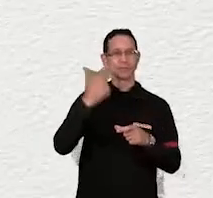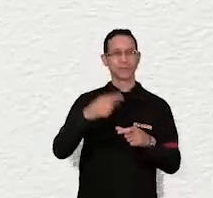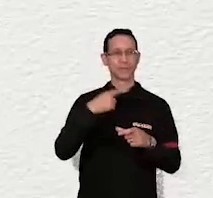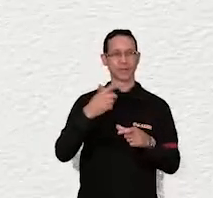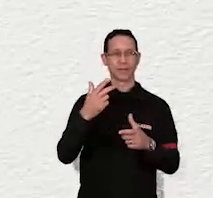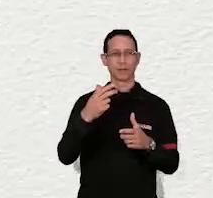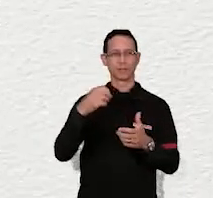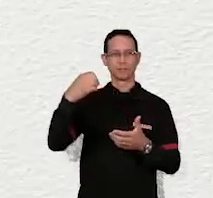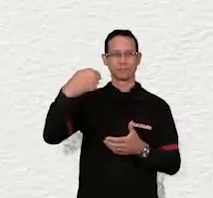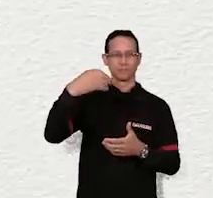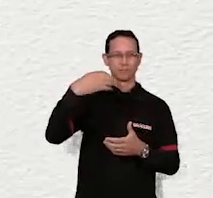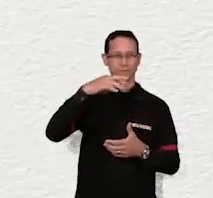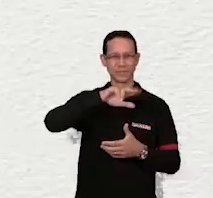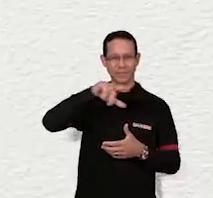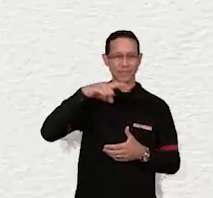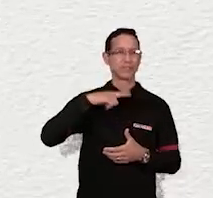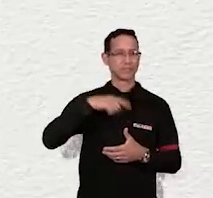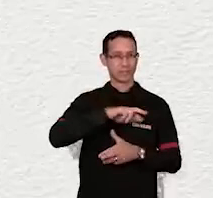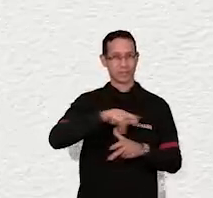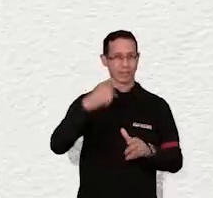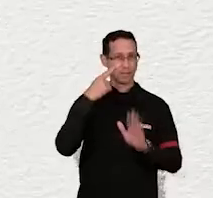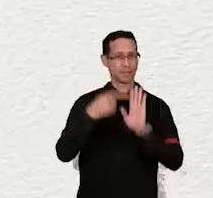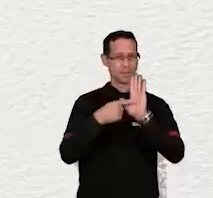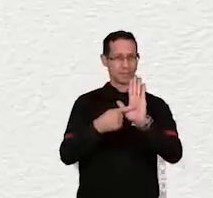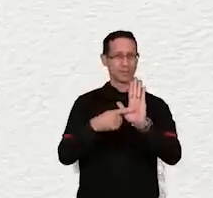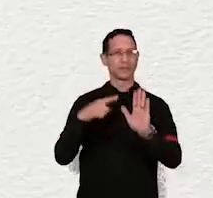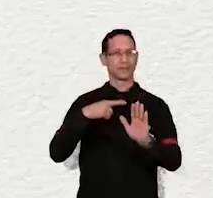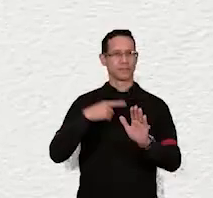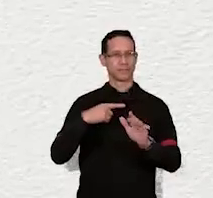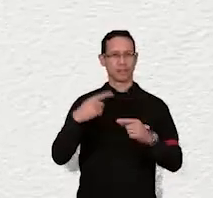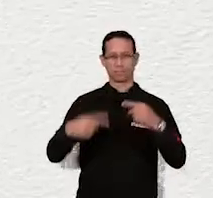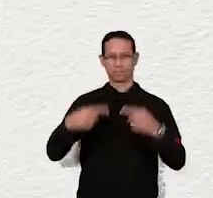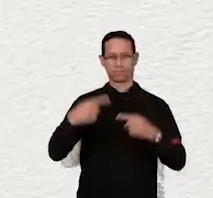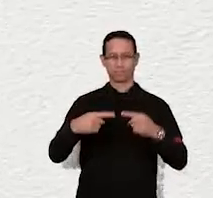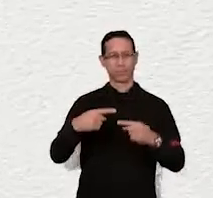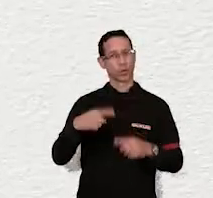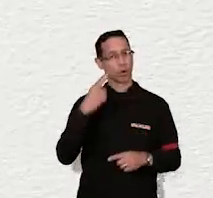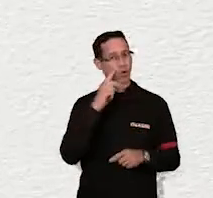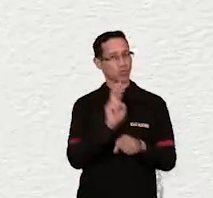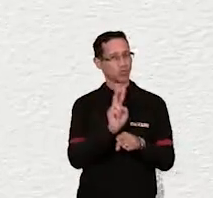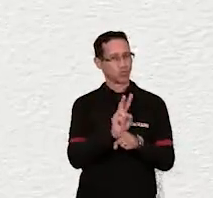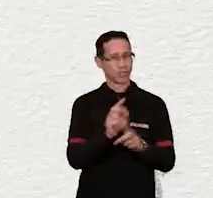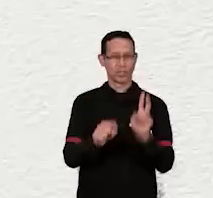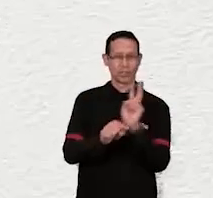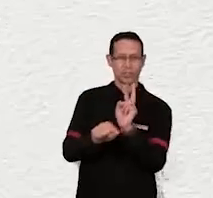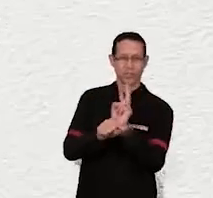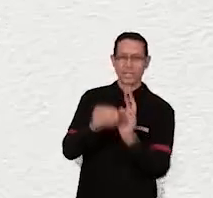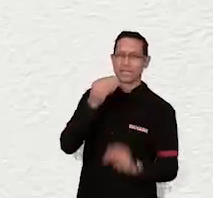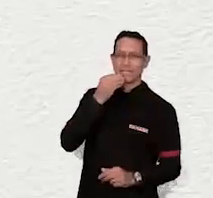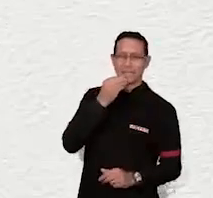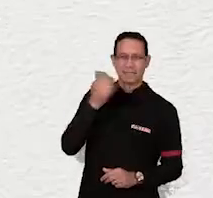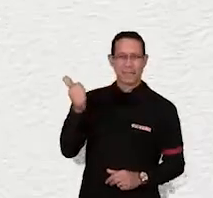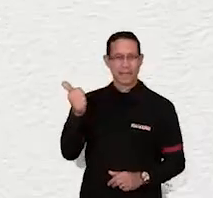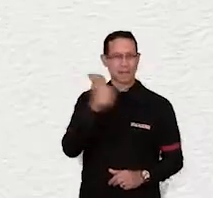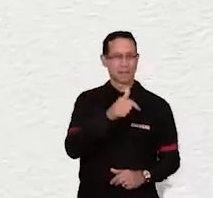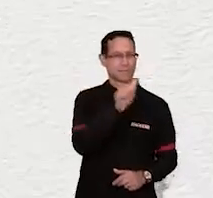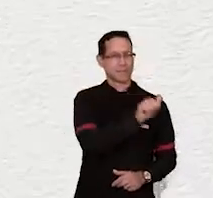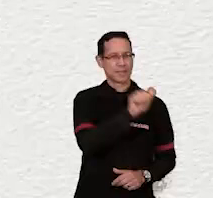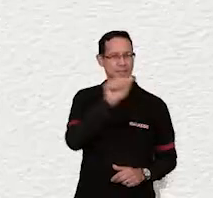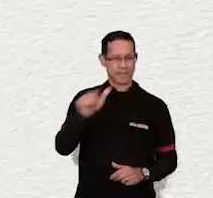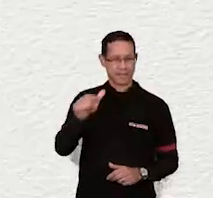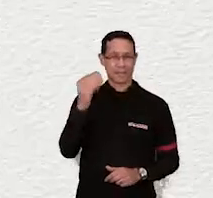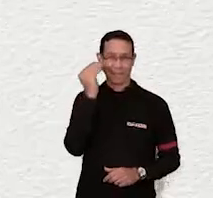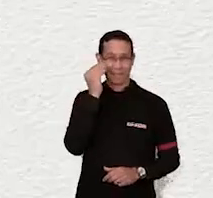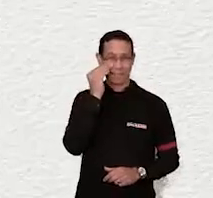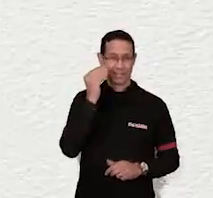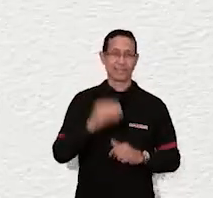que nós vamos, num determinado momento da apresentação, ter uma pequena discussão, um vai defender um exame, o outro vai defender o outro, eu acho que vai ser legal. E aí eu te